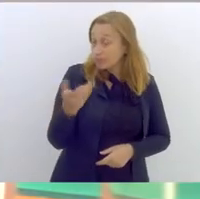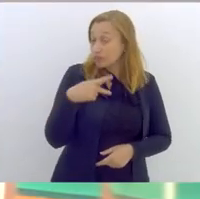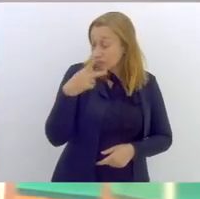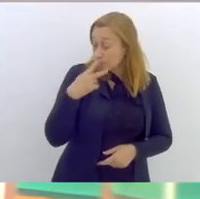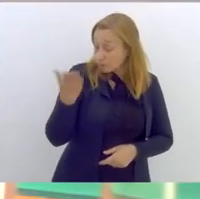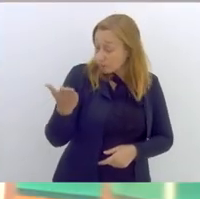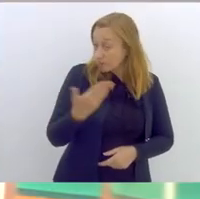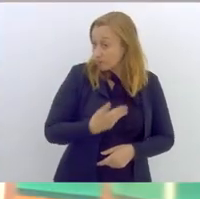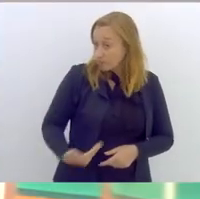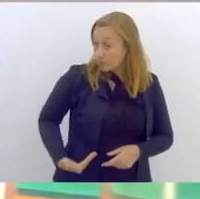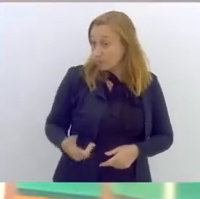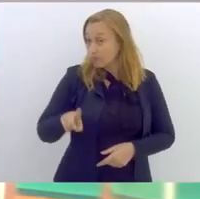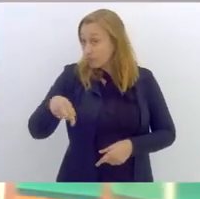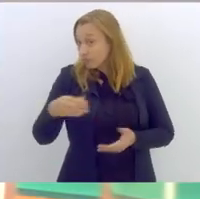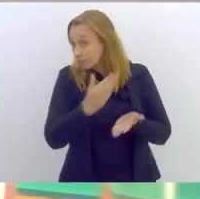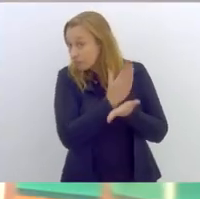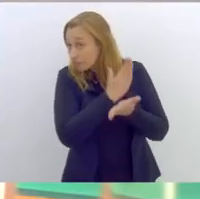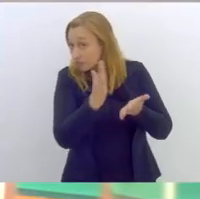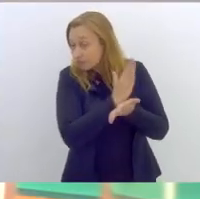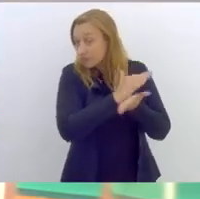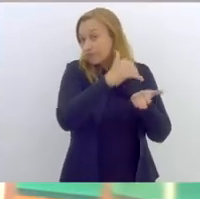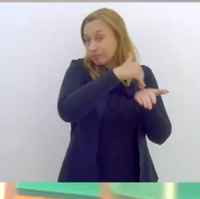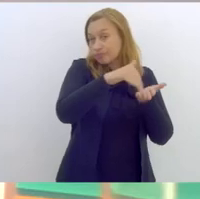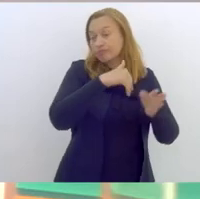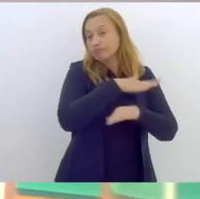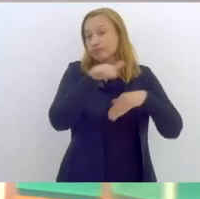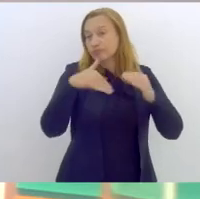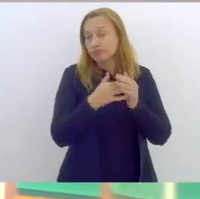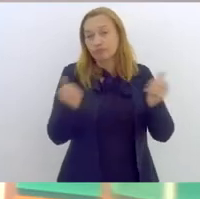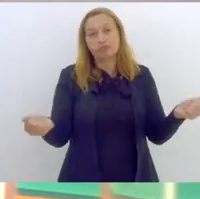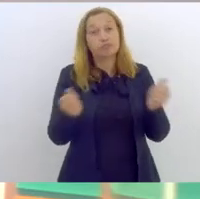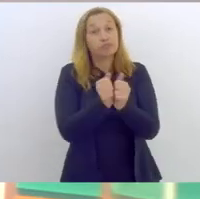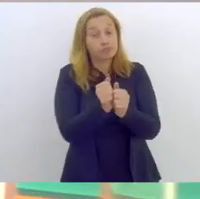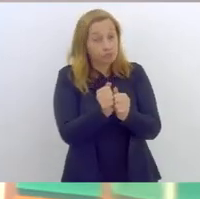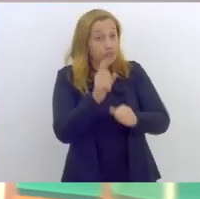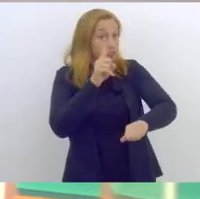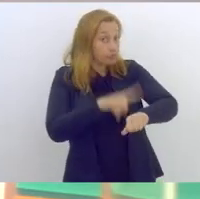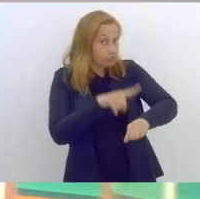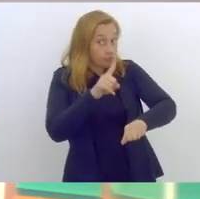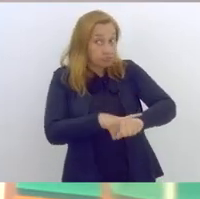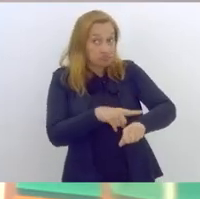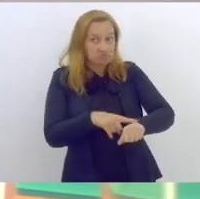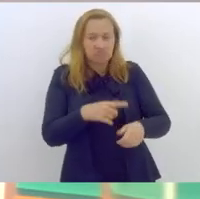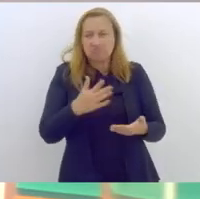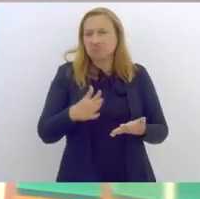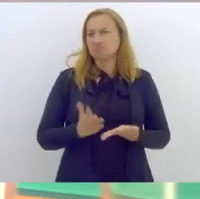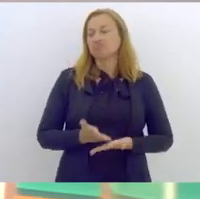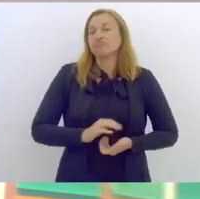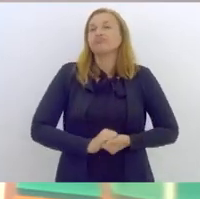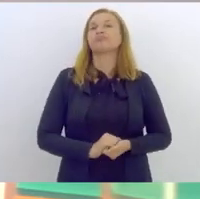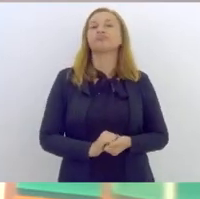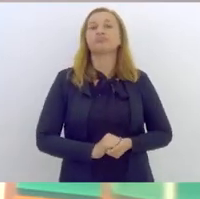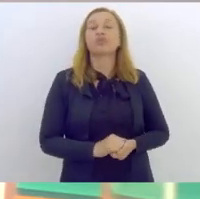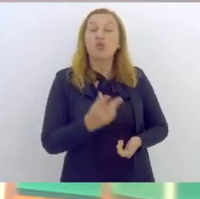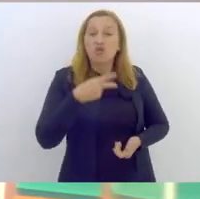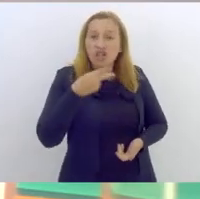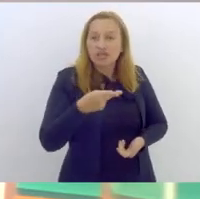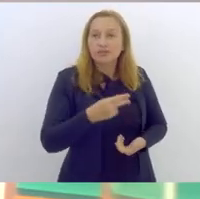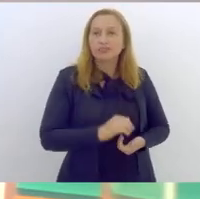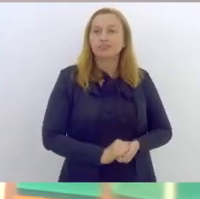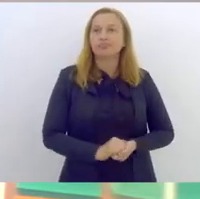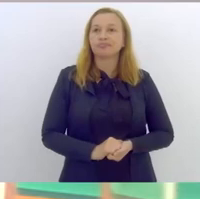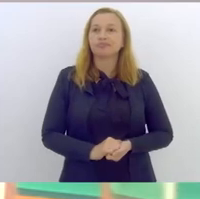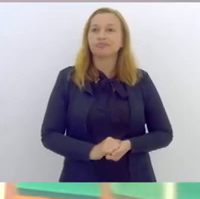disse para ele para alguns secretários e para toda a bancada que estavam Reunidas E isso não tem nada demais eu disse para ele